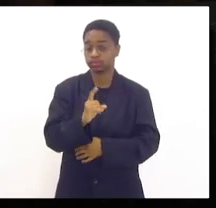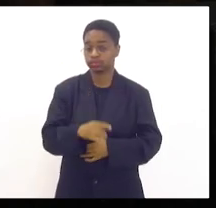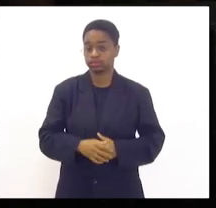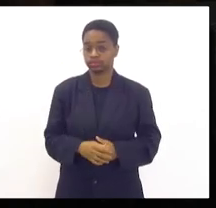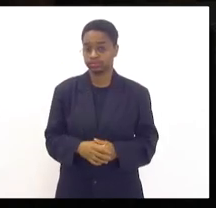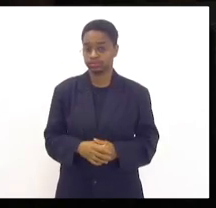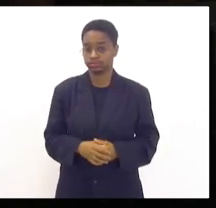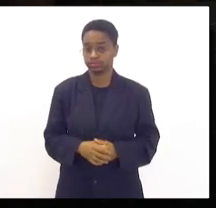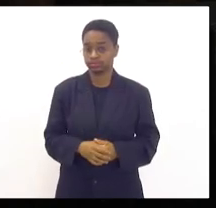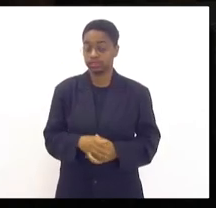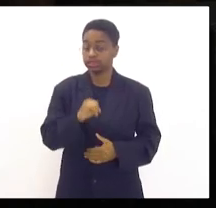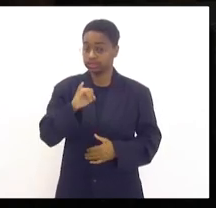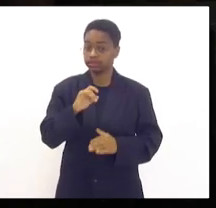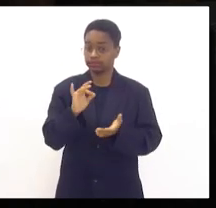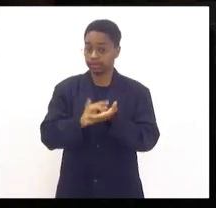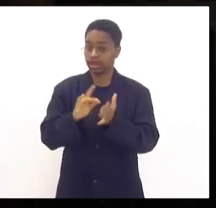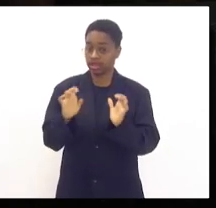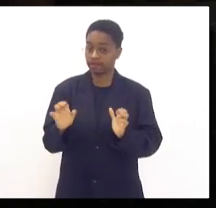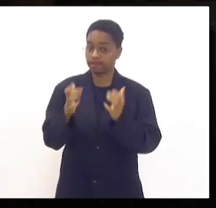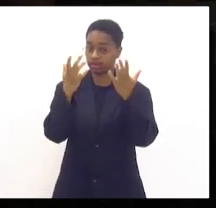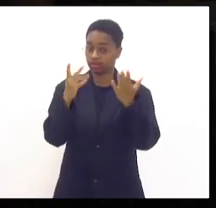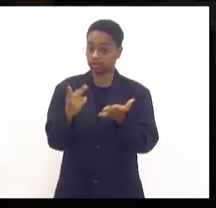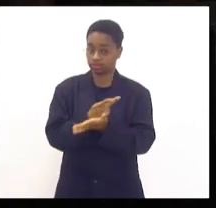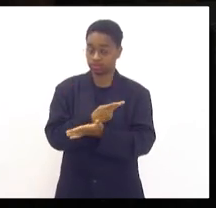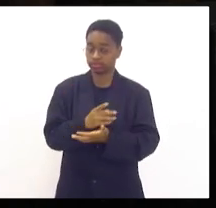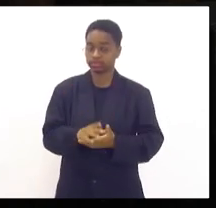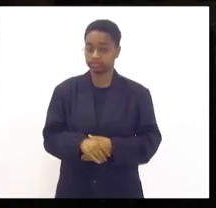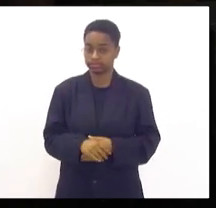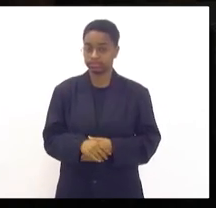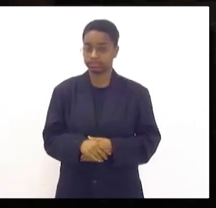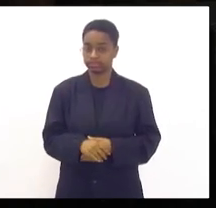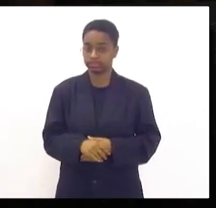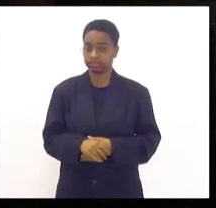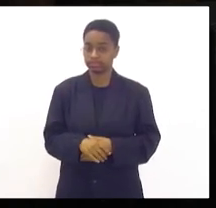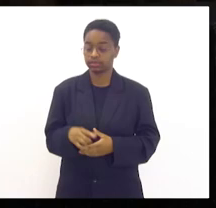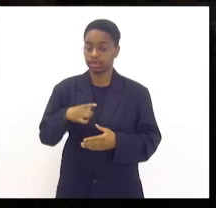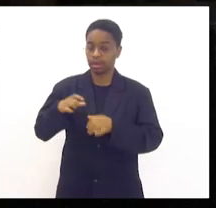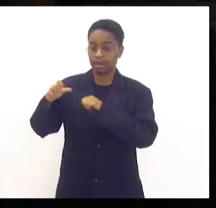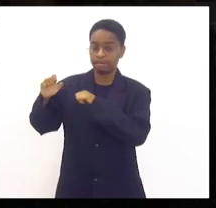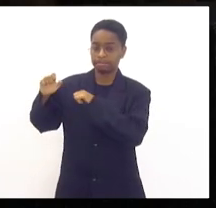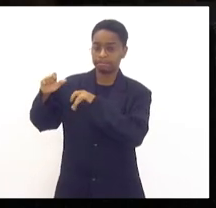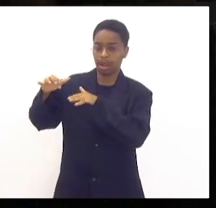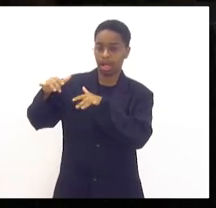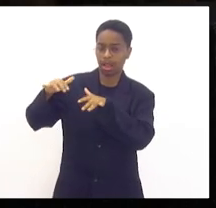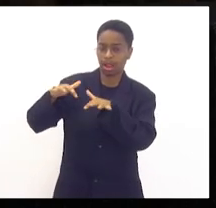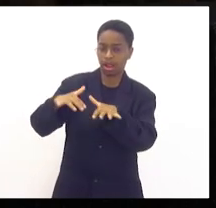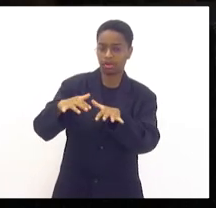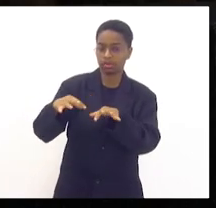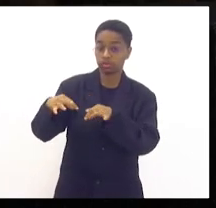o evento tivesse ocorrendo, e lá tivéssemos todos nós.